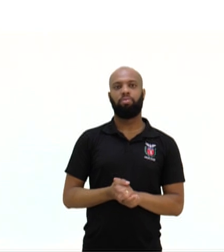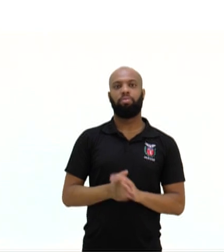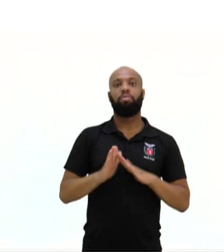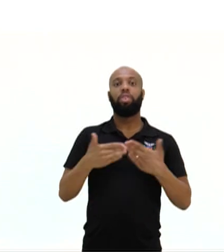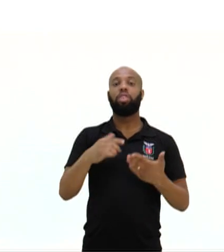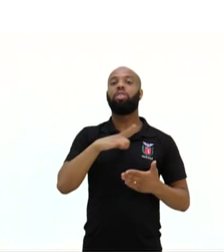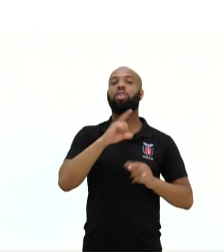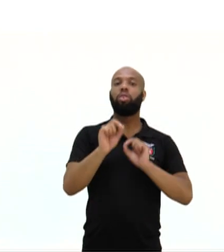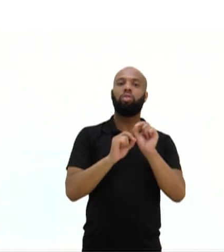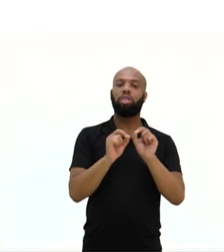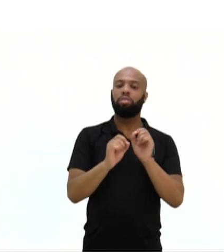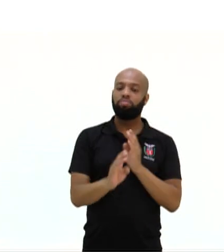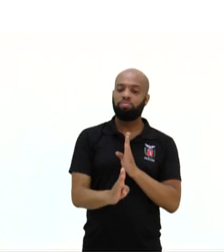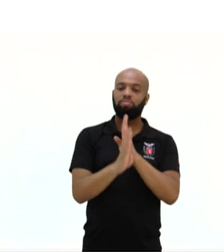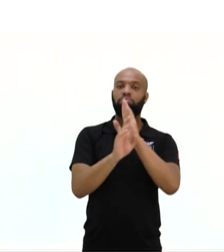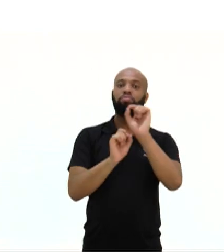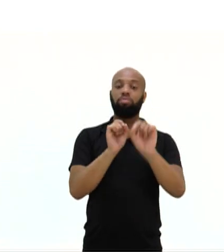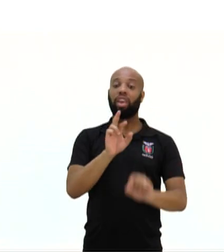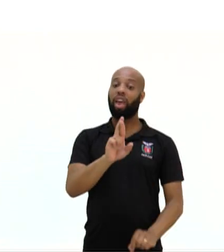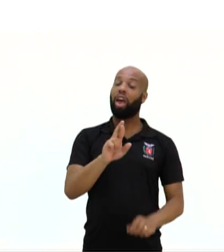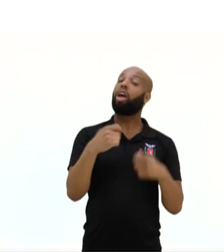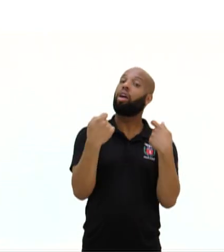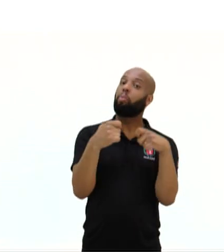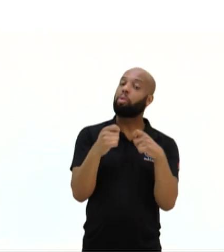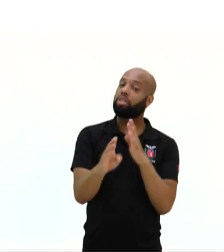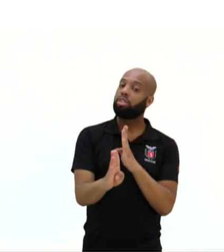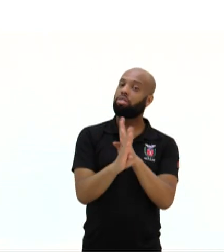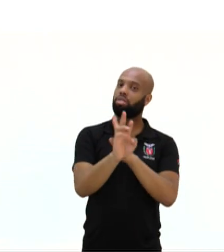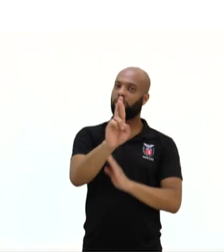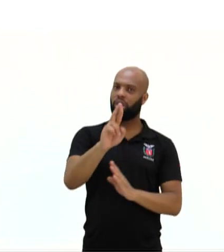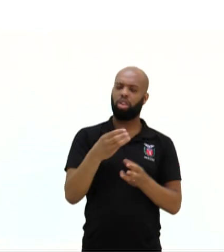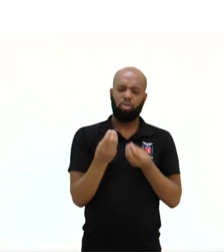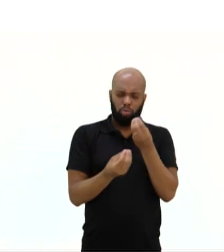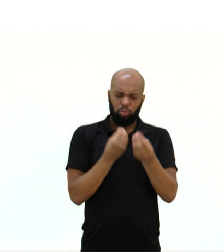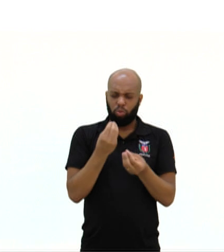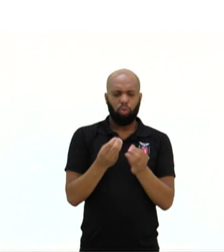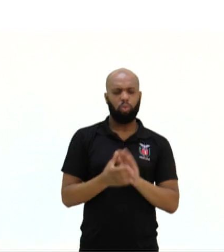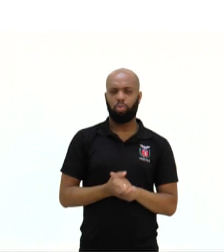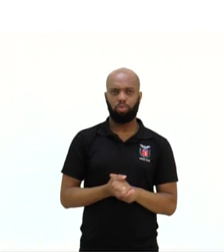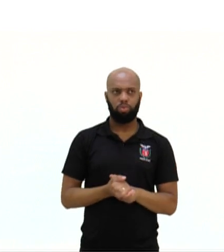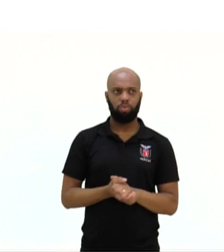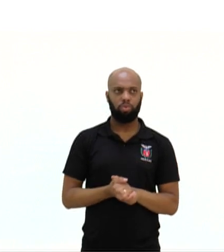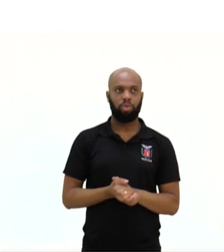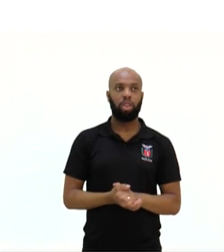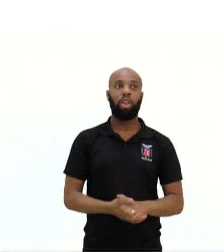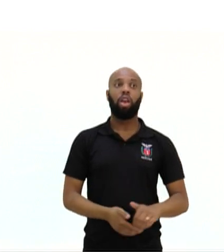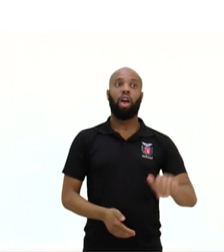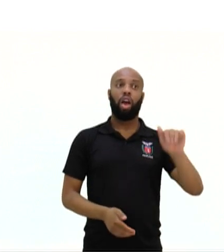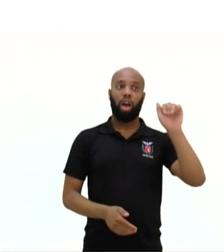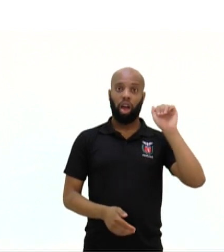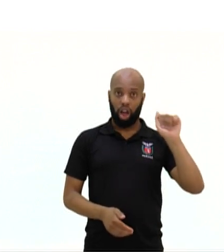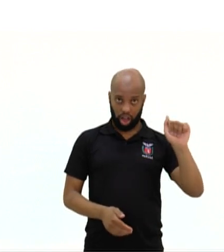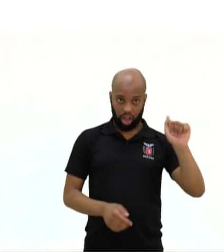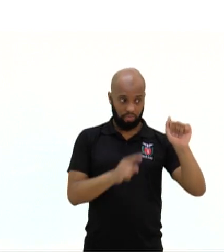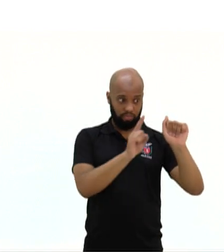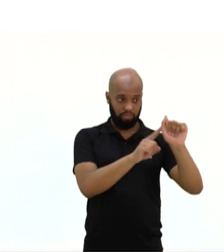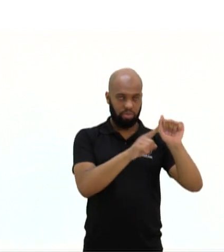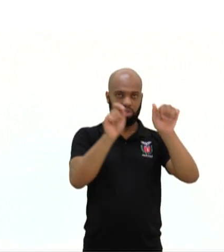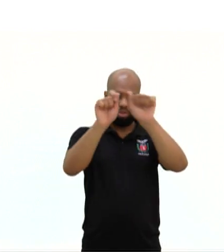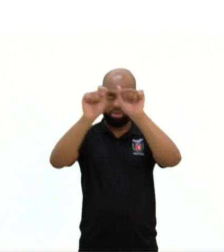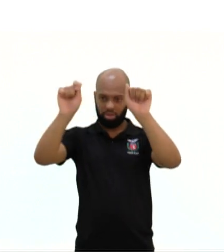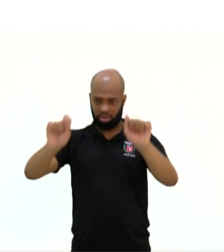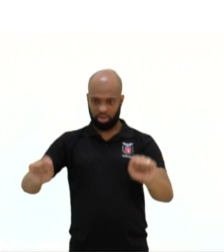eu tenho que encontrar o quê? O raio, certo? Olha só, como que eu faço isso? Área, essa é uma fórmula lá,